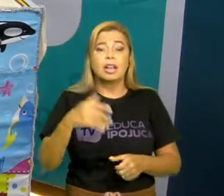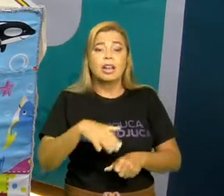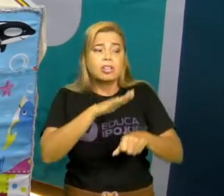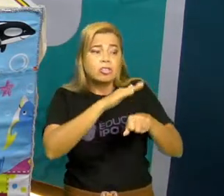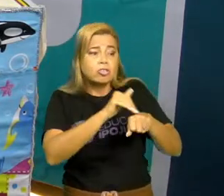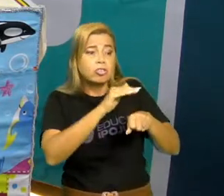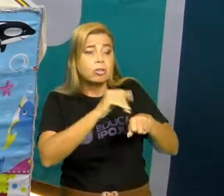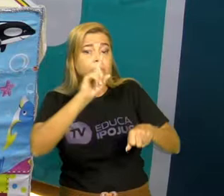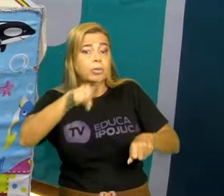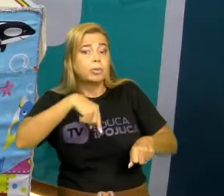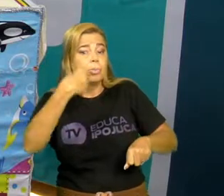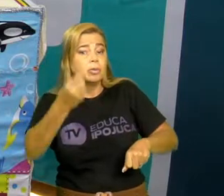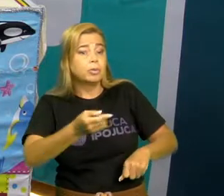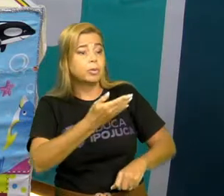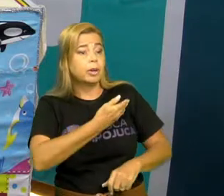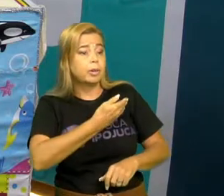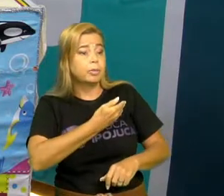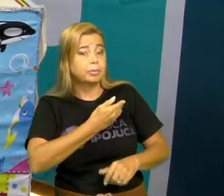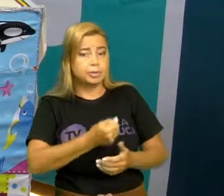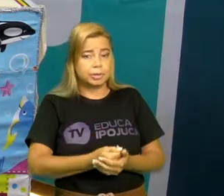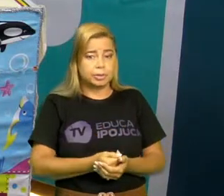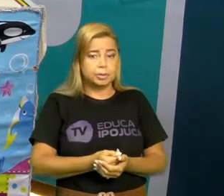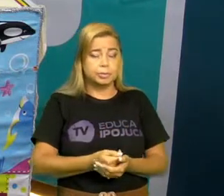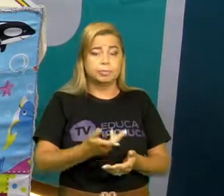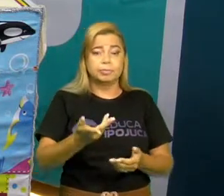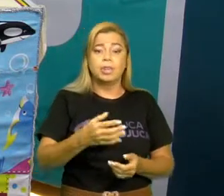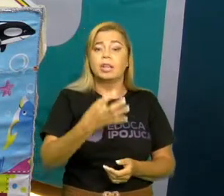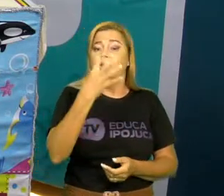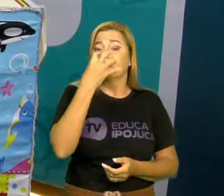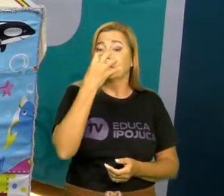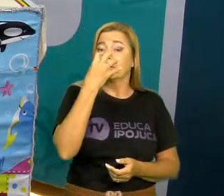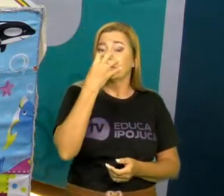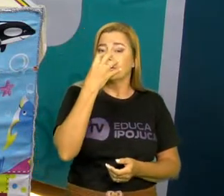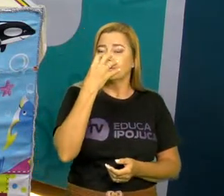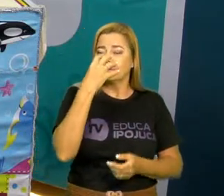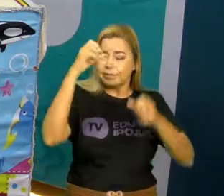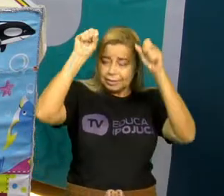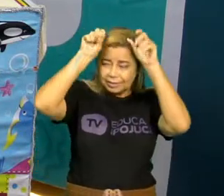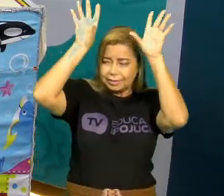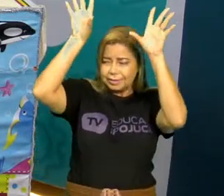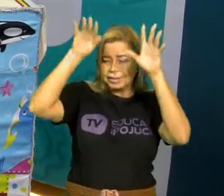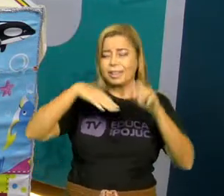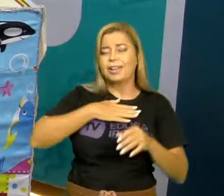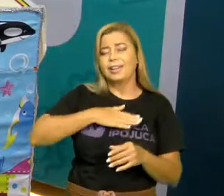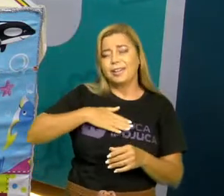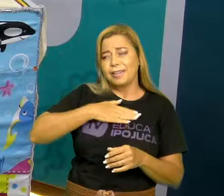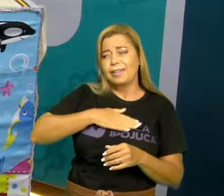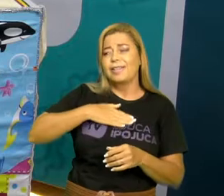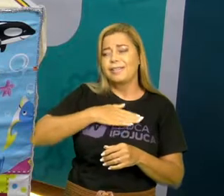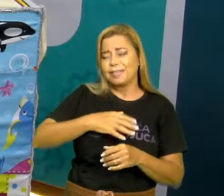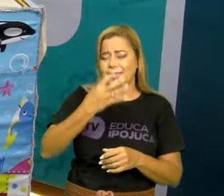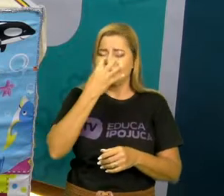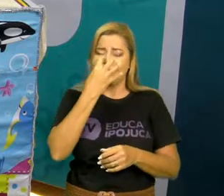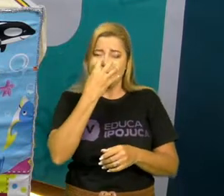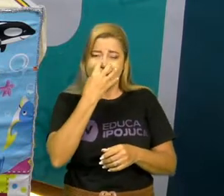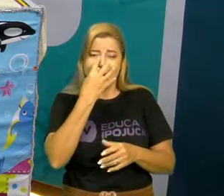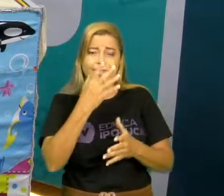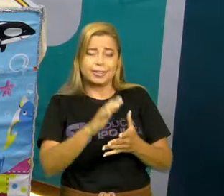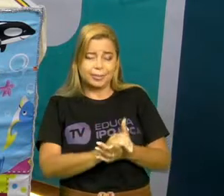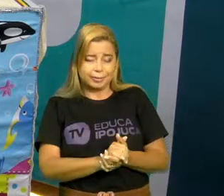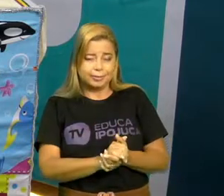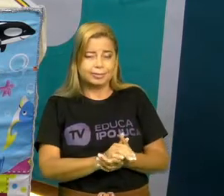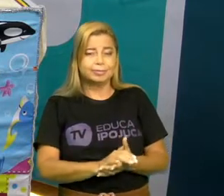chamou outro amigo. Quem? O cachorro. Eu gosto de cachorro. Tia Lê também gosta.